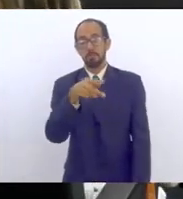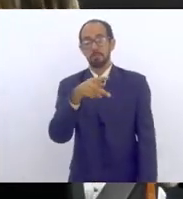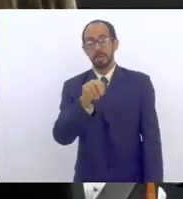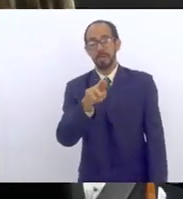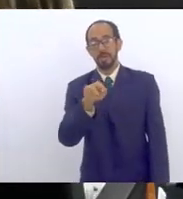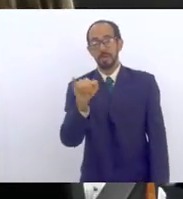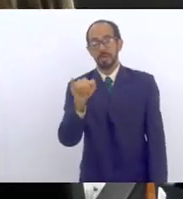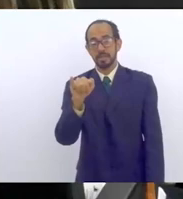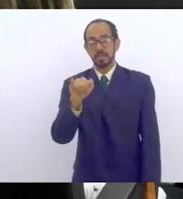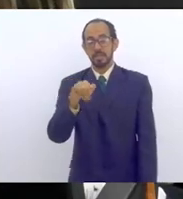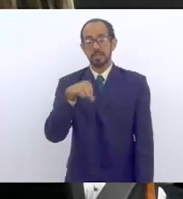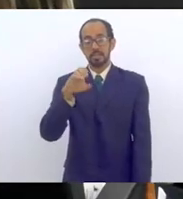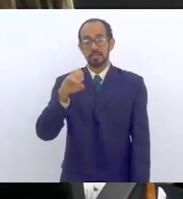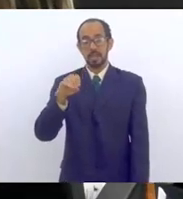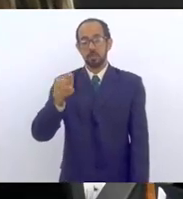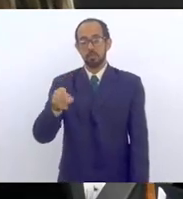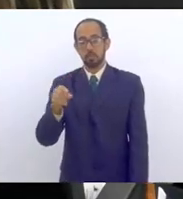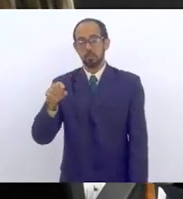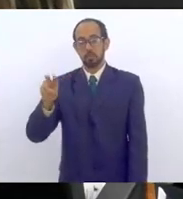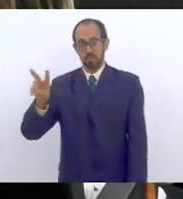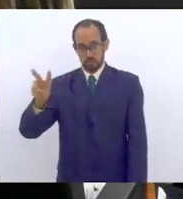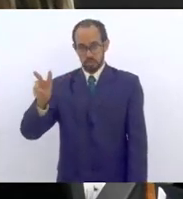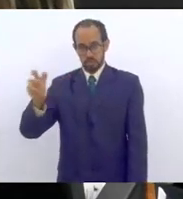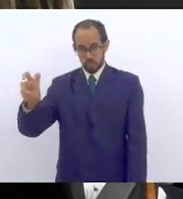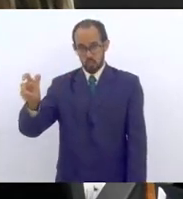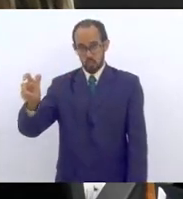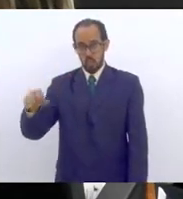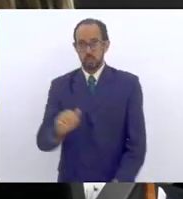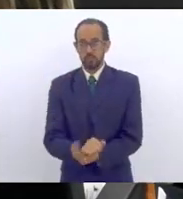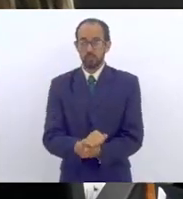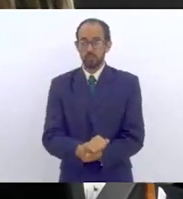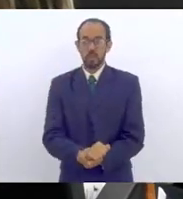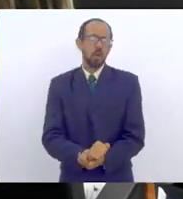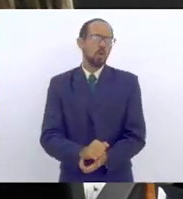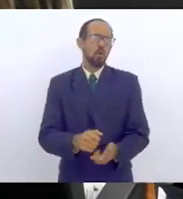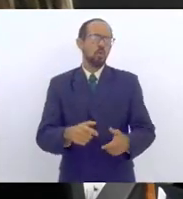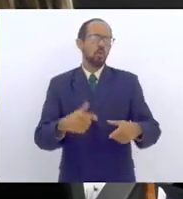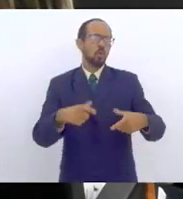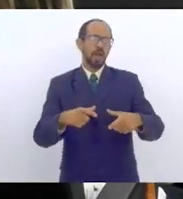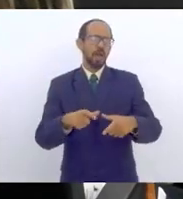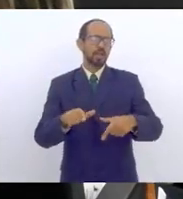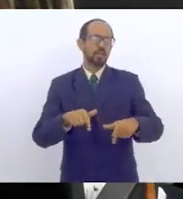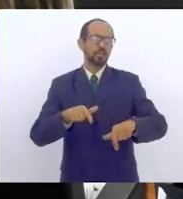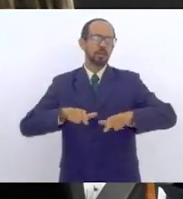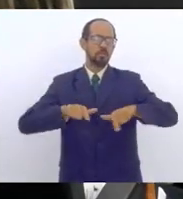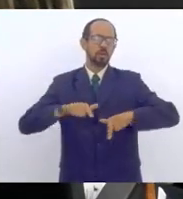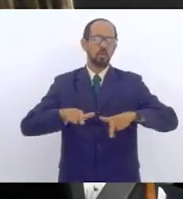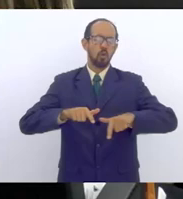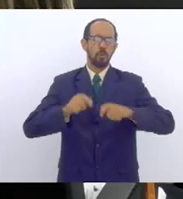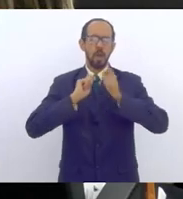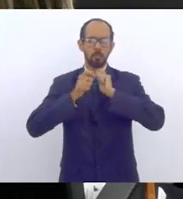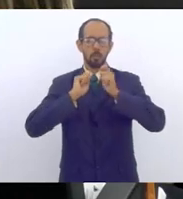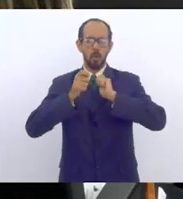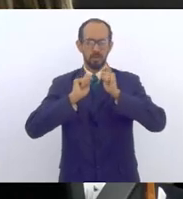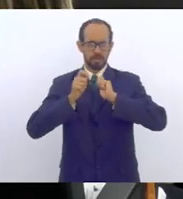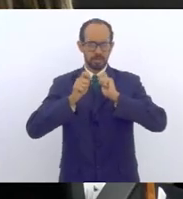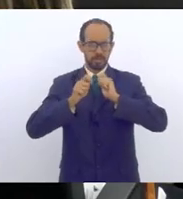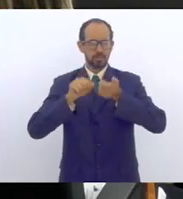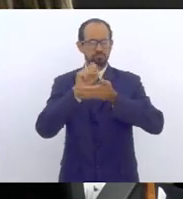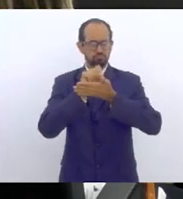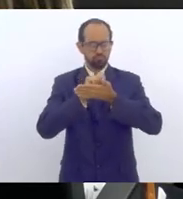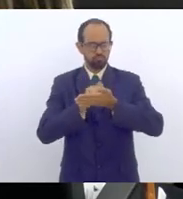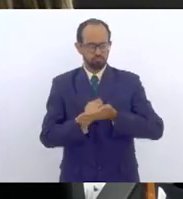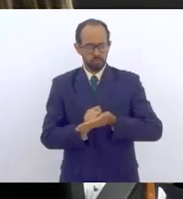publicada no jornal O Dia veículo em que atuou como repórter e colunista foi subsecretário de comunicação na prefeitura de